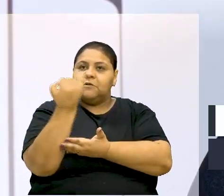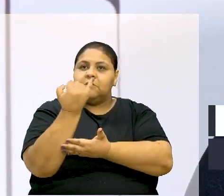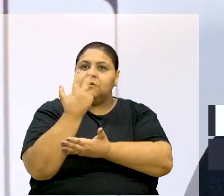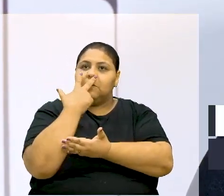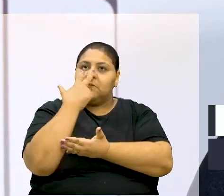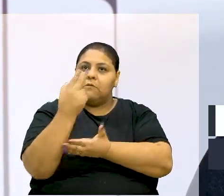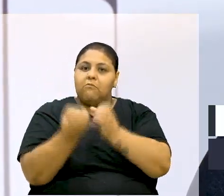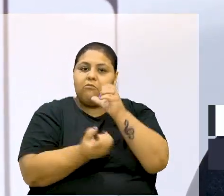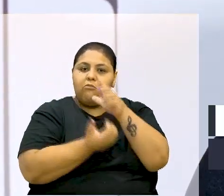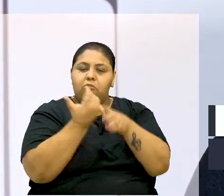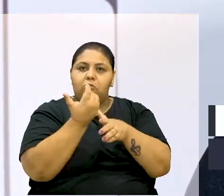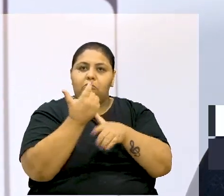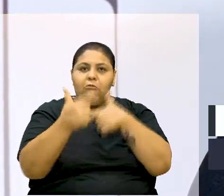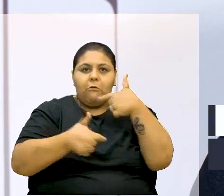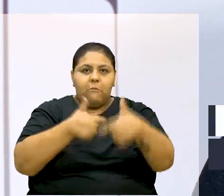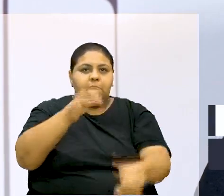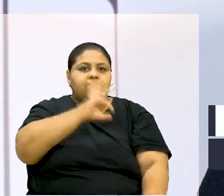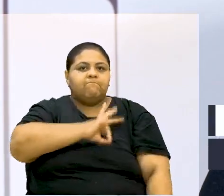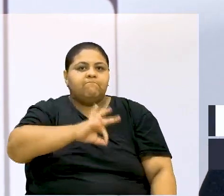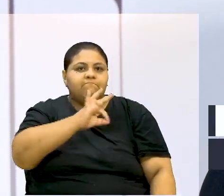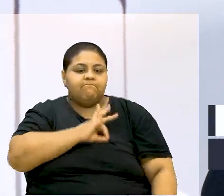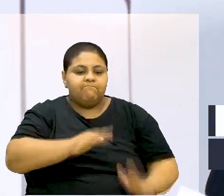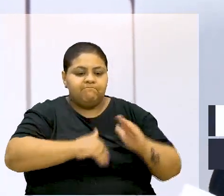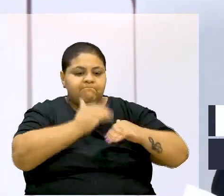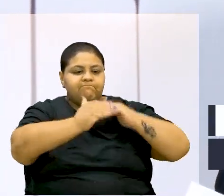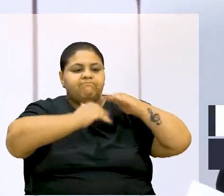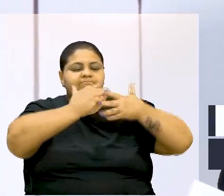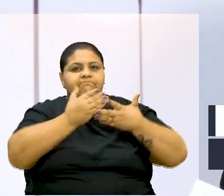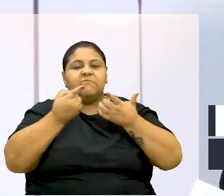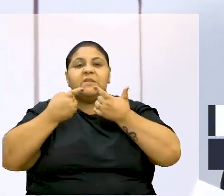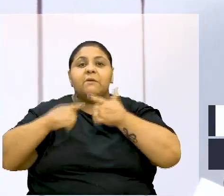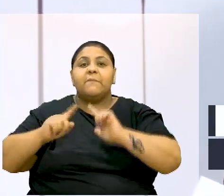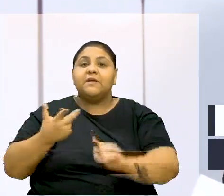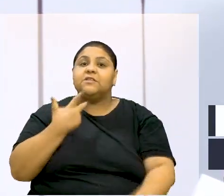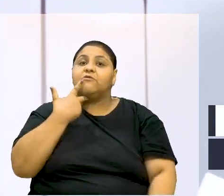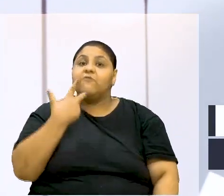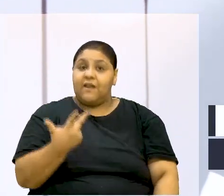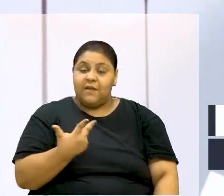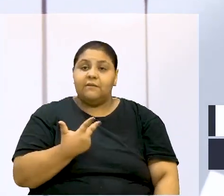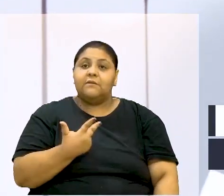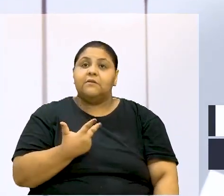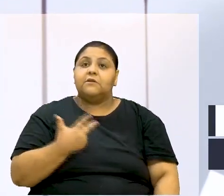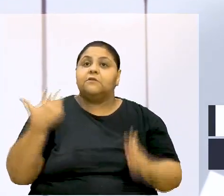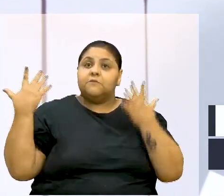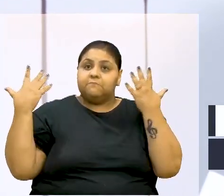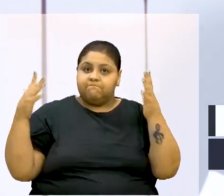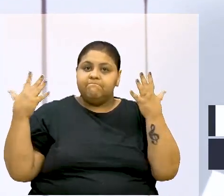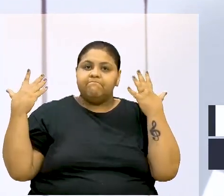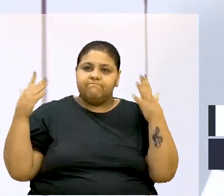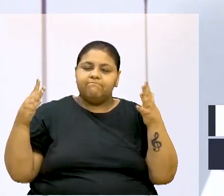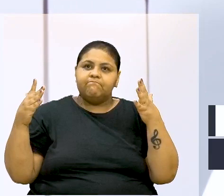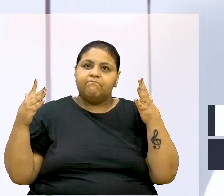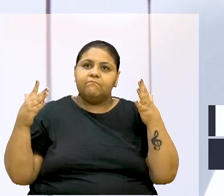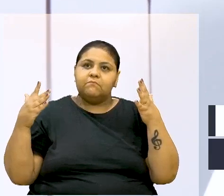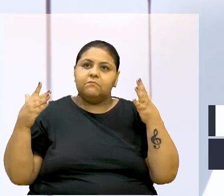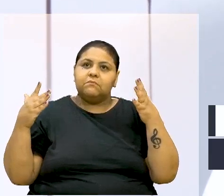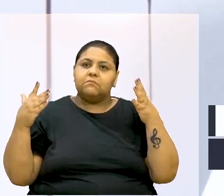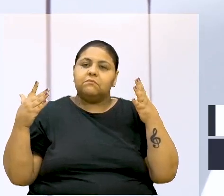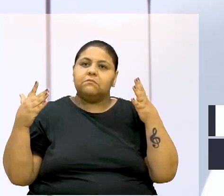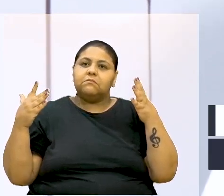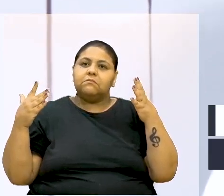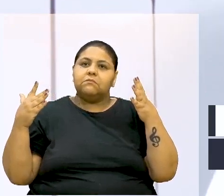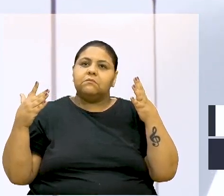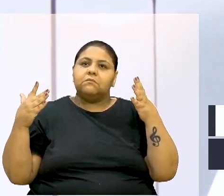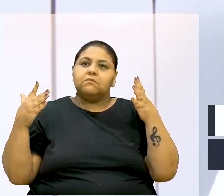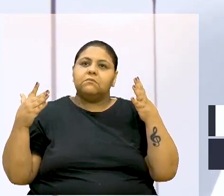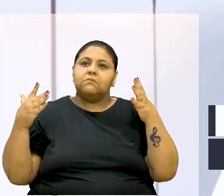gera emprego e renda e desenvolvimento. Mas eu citava na minha fala e parabenizava de